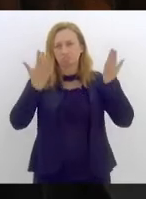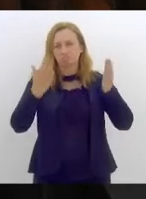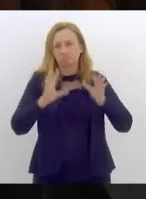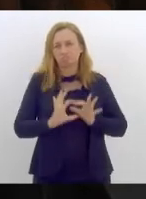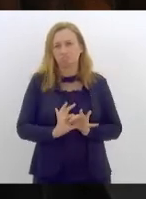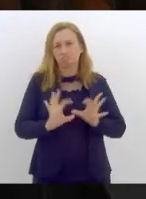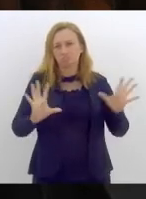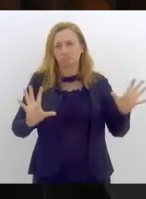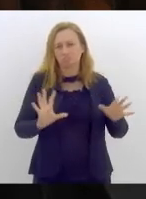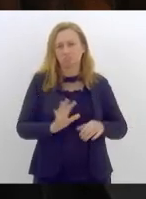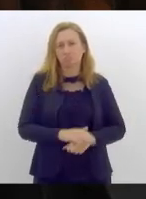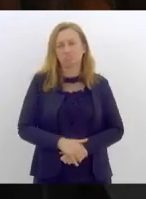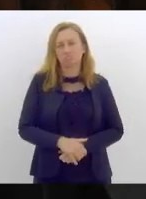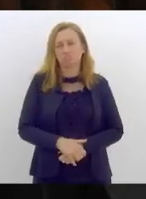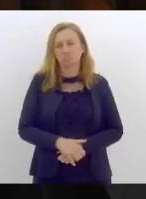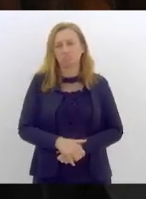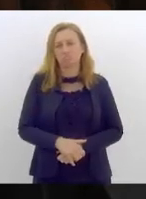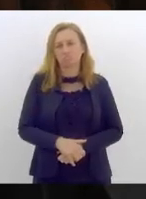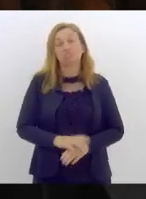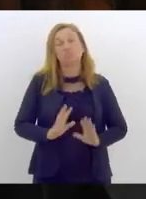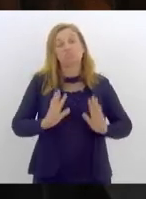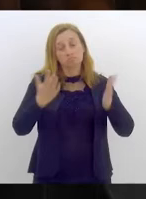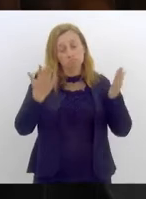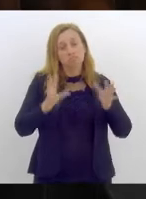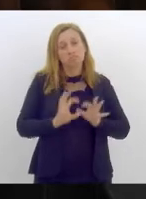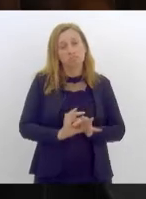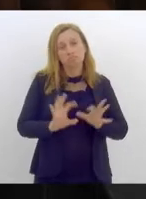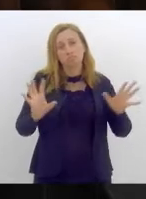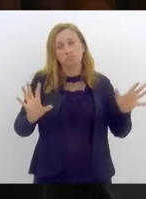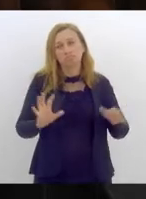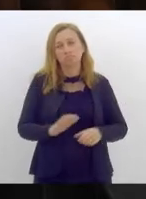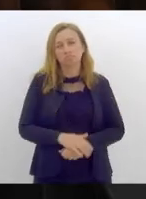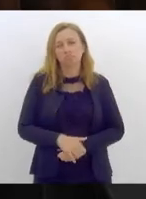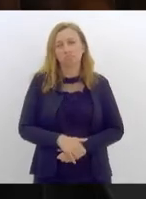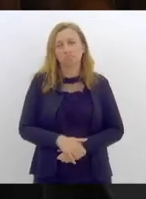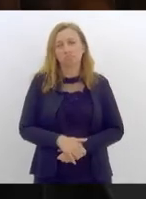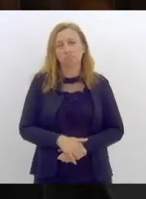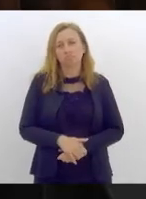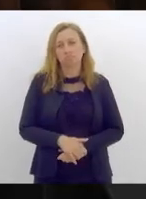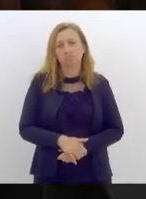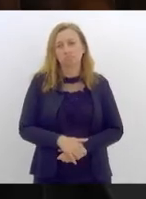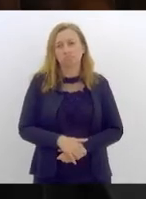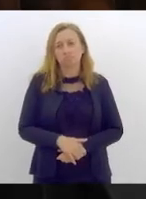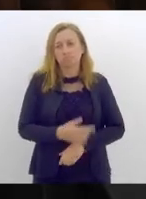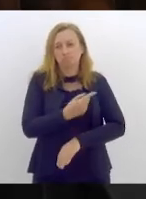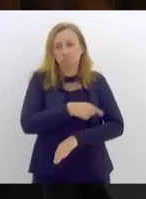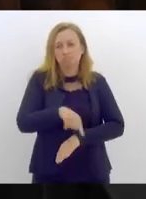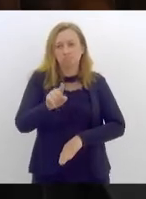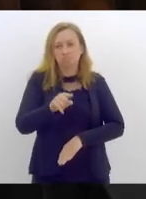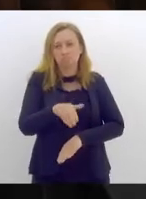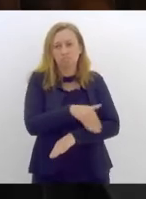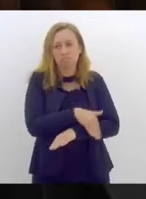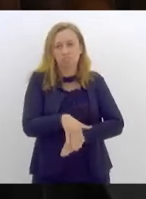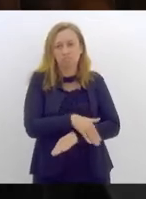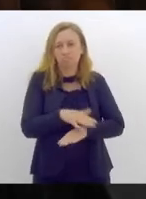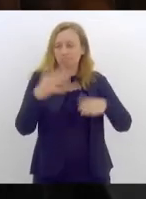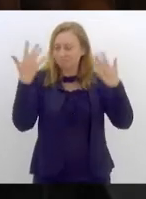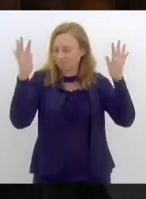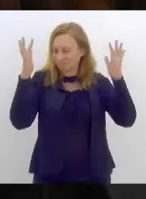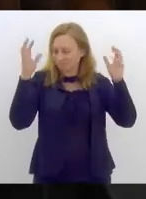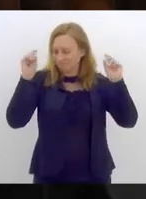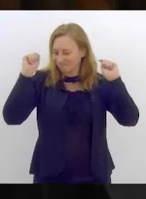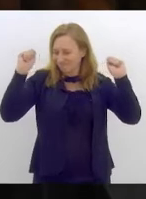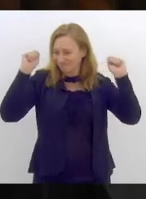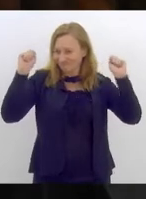democracia e festa da Democracia você faz para as ruas comemorar quem ganha